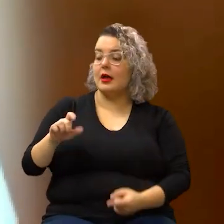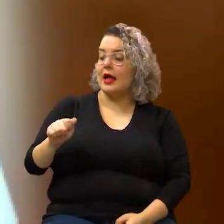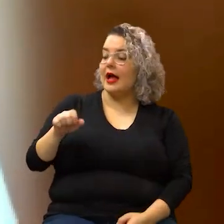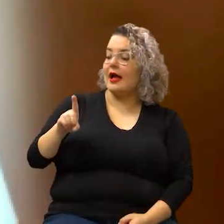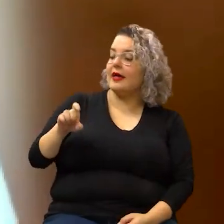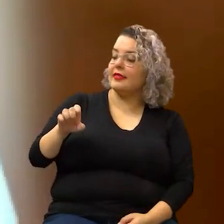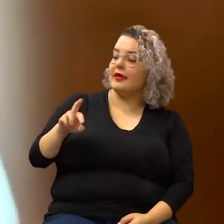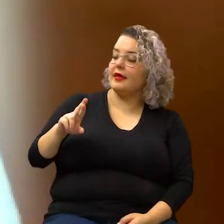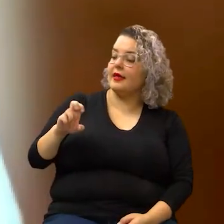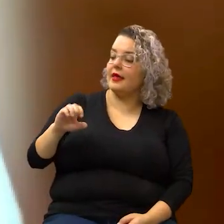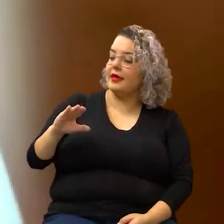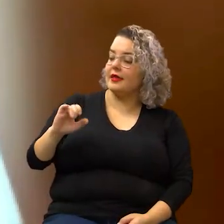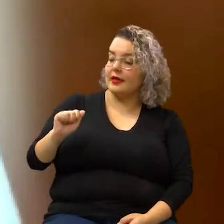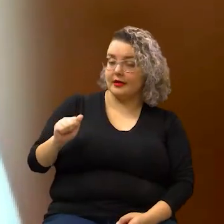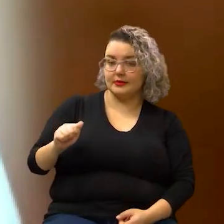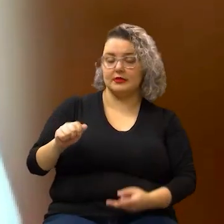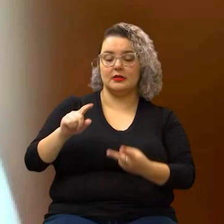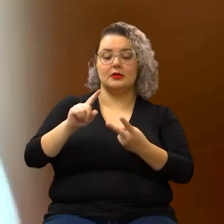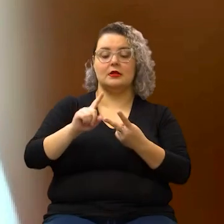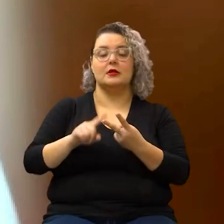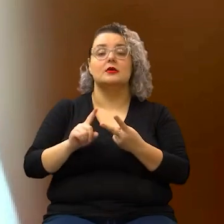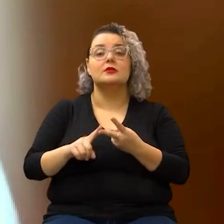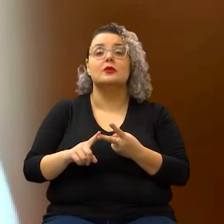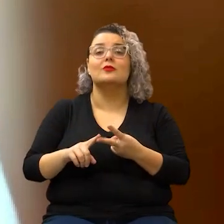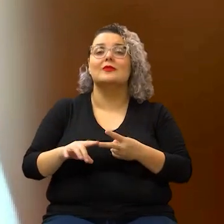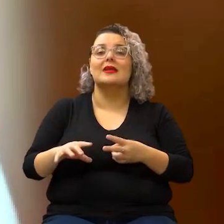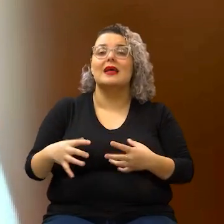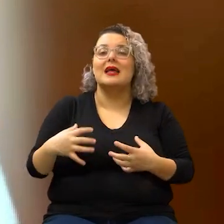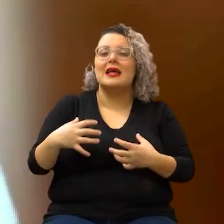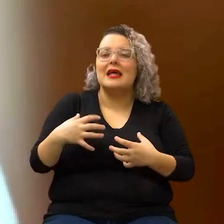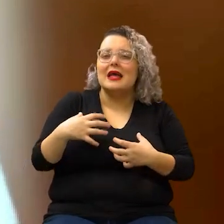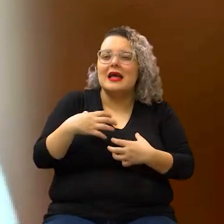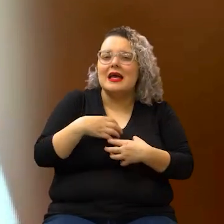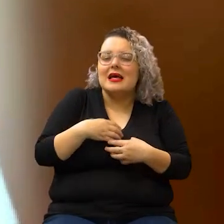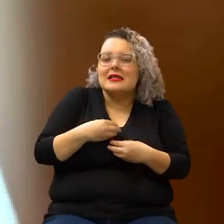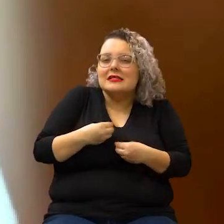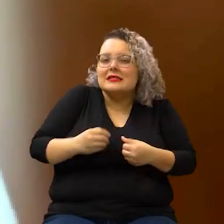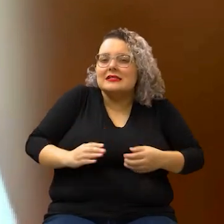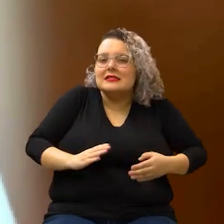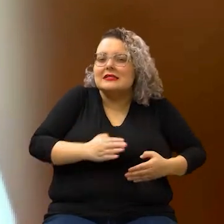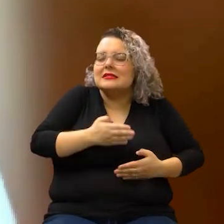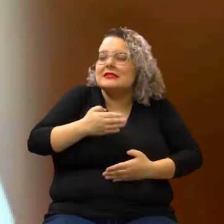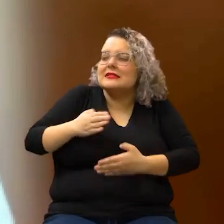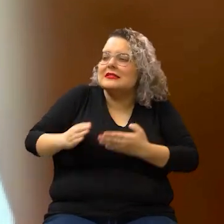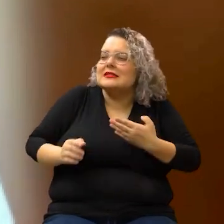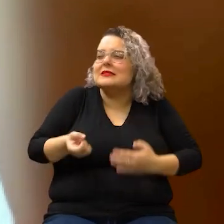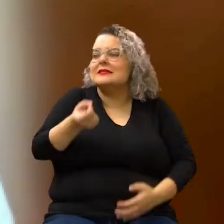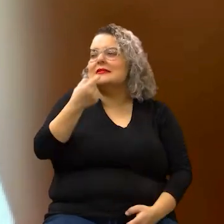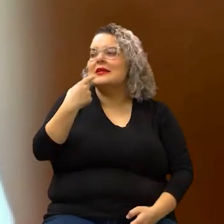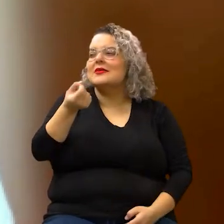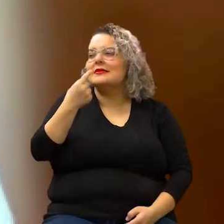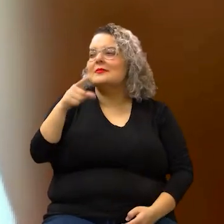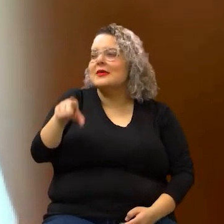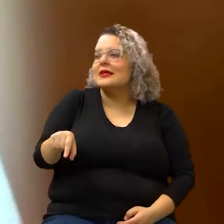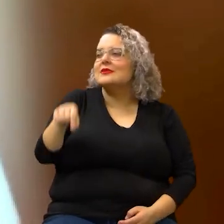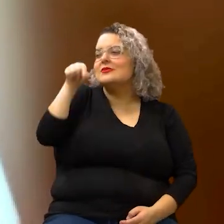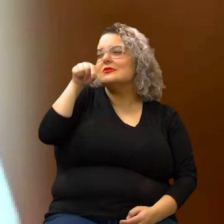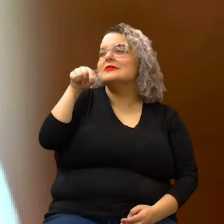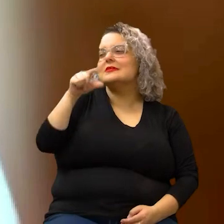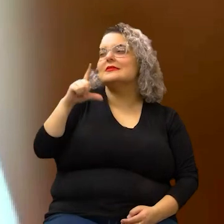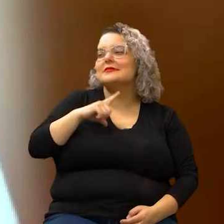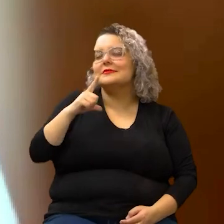a aderência, a segunda é a sensibilidade dessa bactéria aos antibióticos escolhidos.